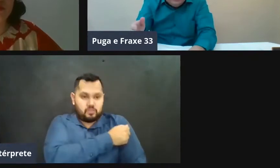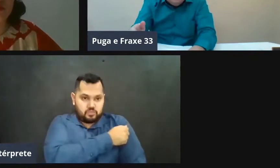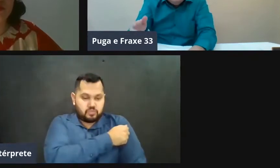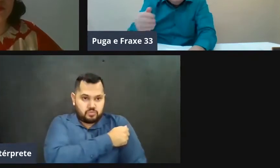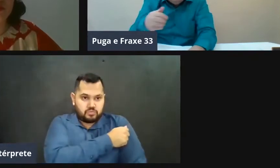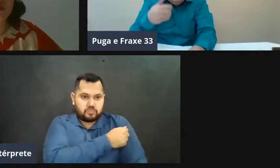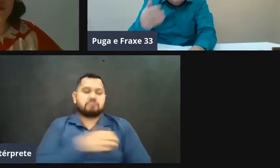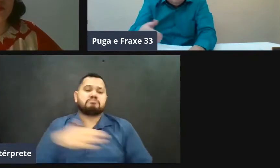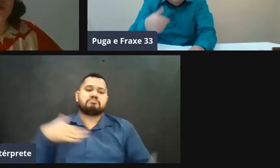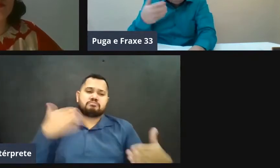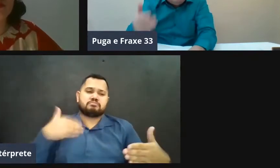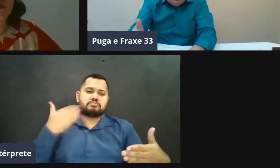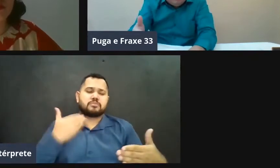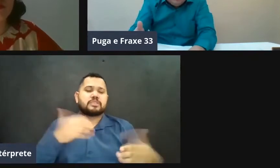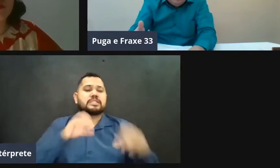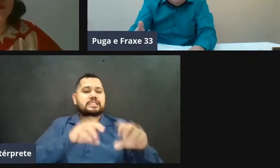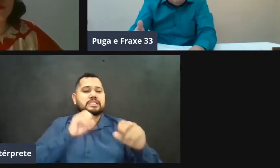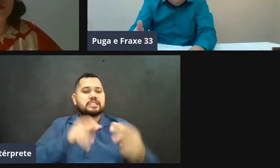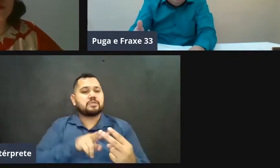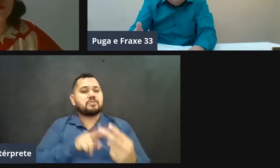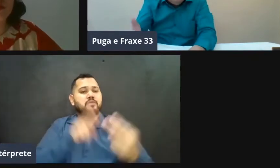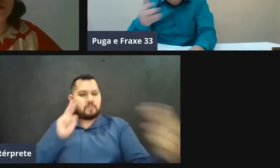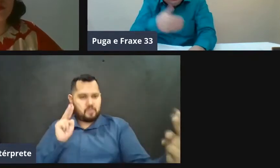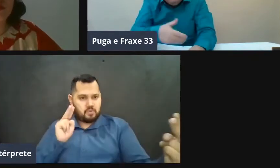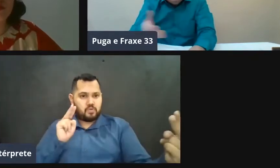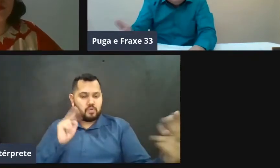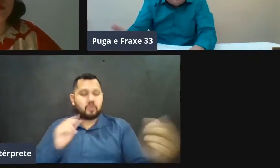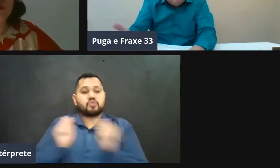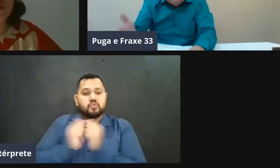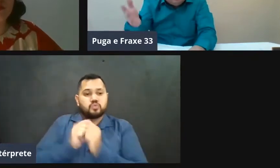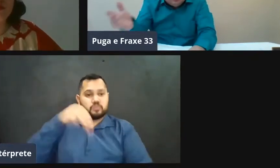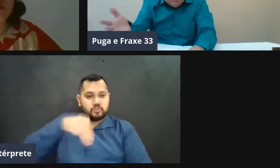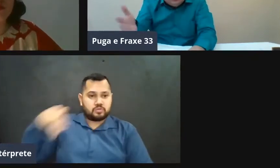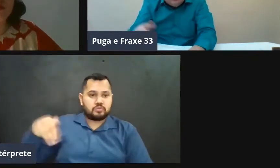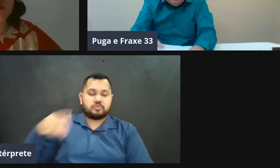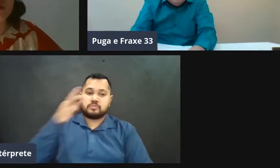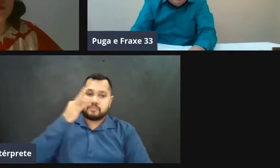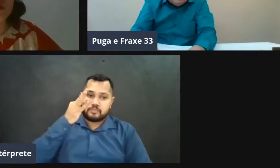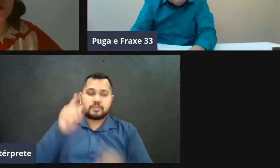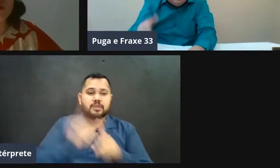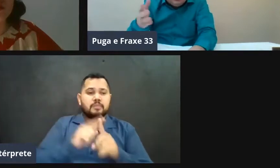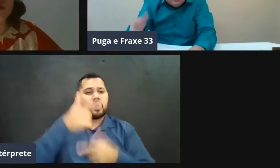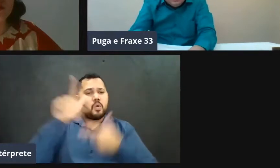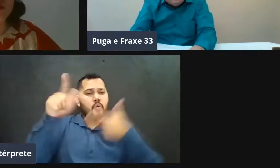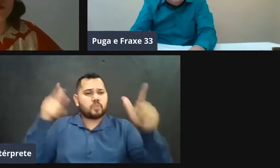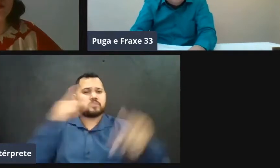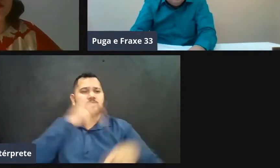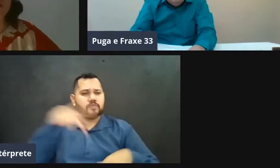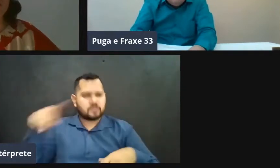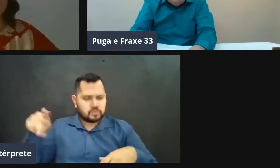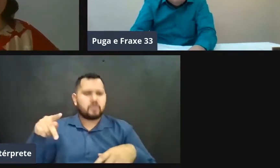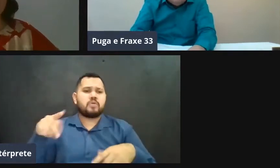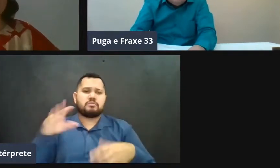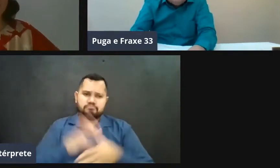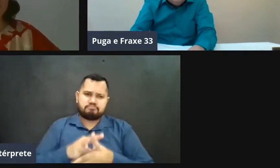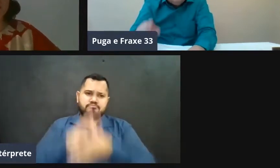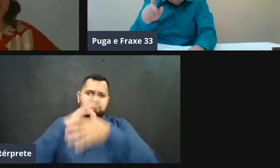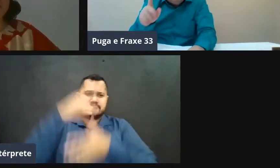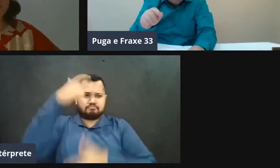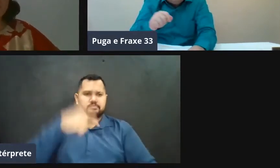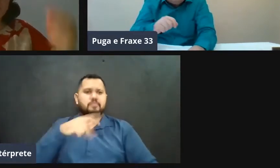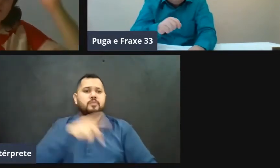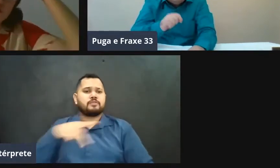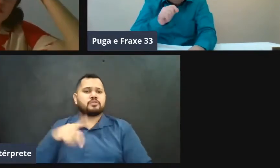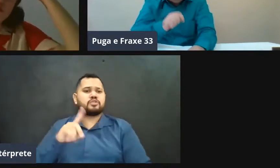do ERE, esses alunos, com acompanhamento do monitor e também de outros professores da matemática, liderados pelo professor Disney,